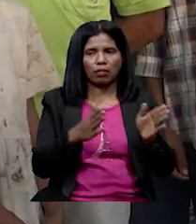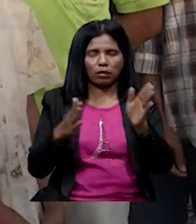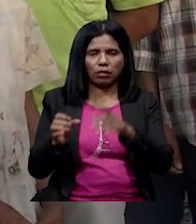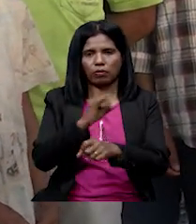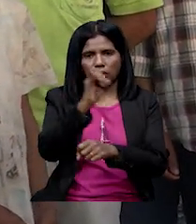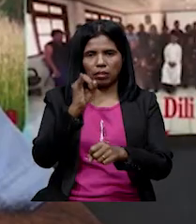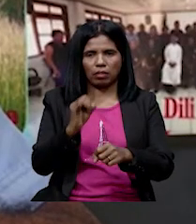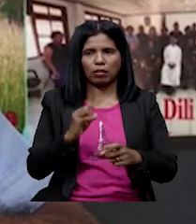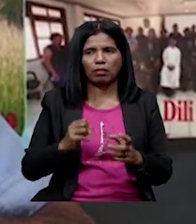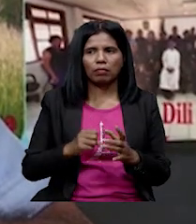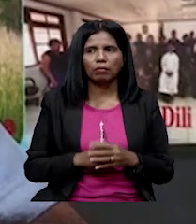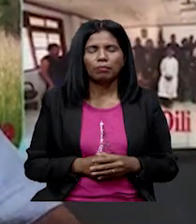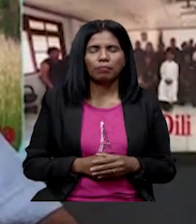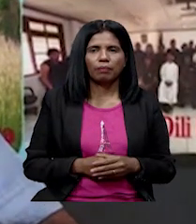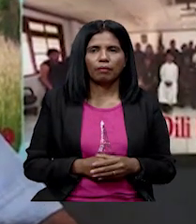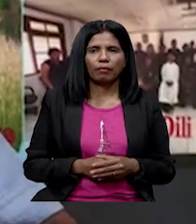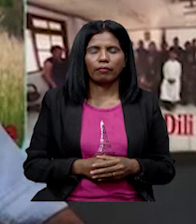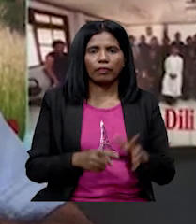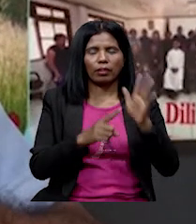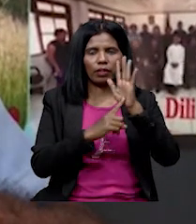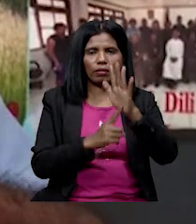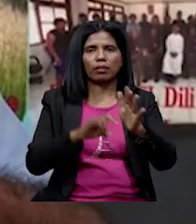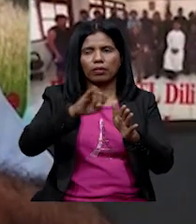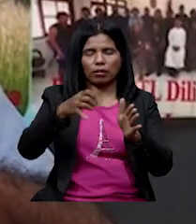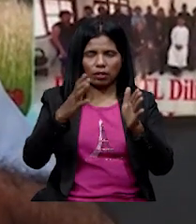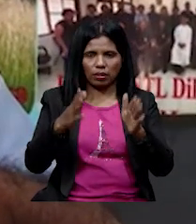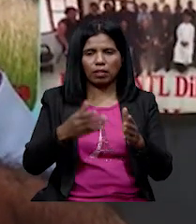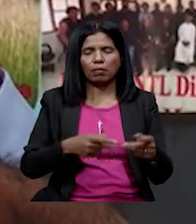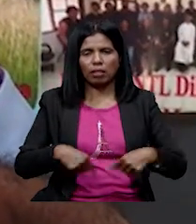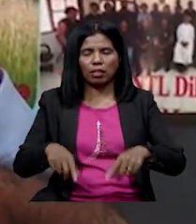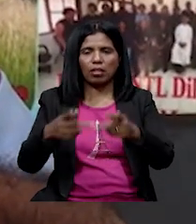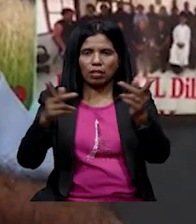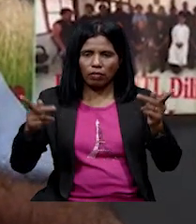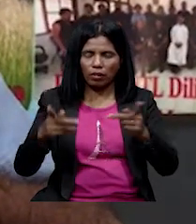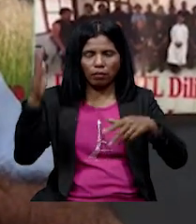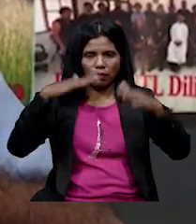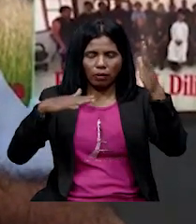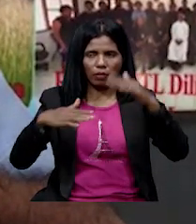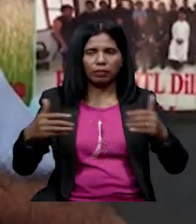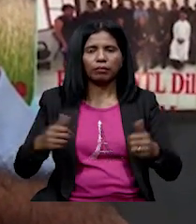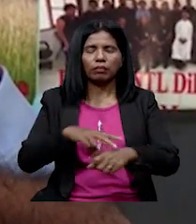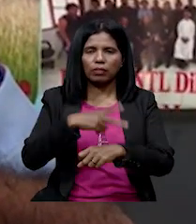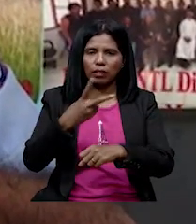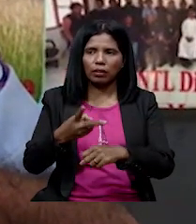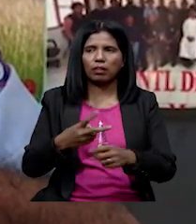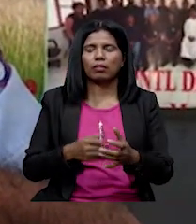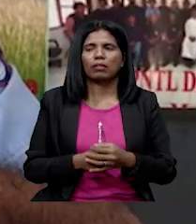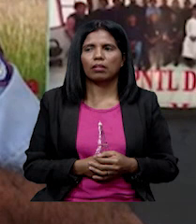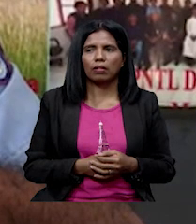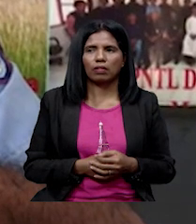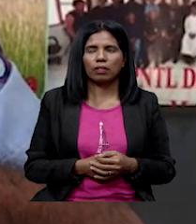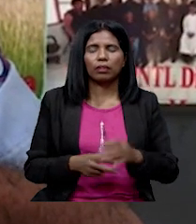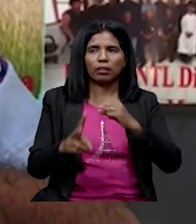investigação. Patrulha Dona Alice não embarca desse afato incidente e identifica bolo